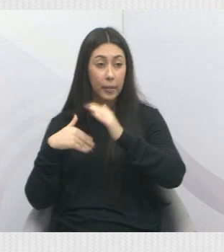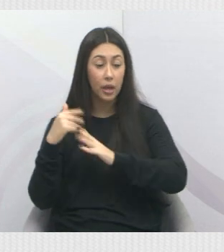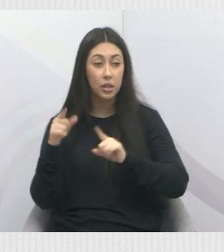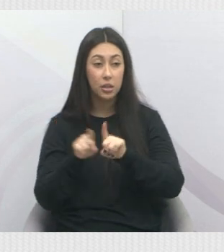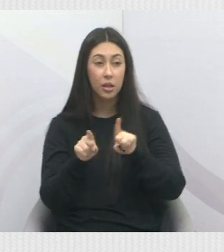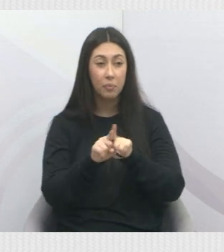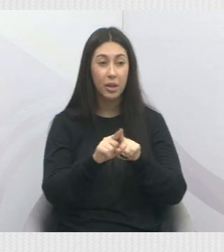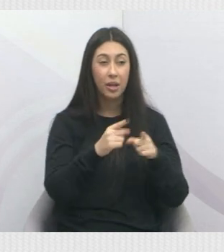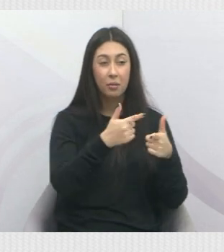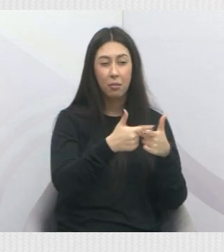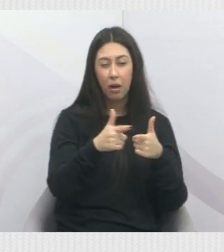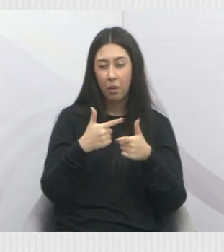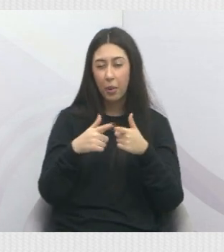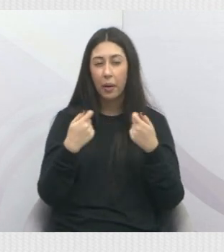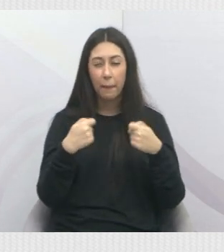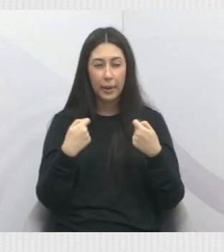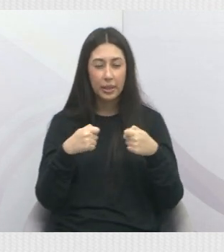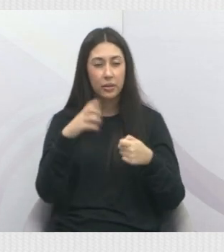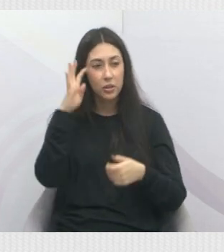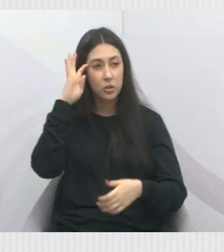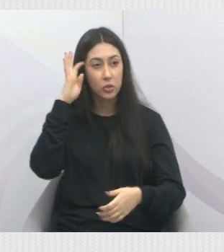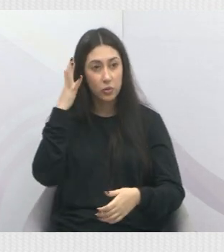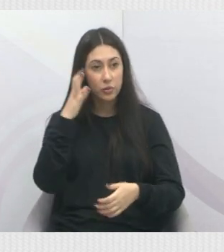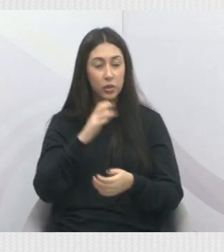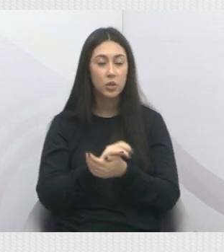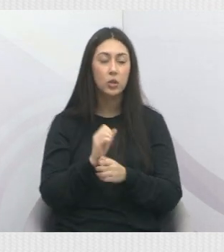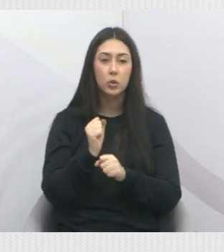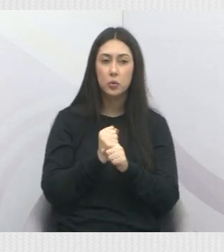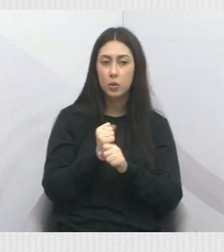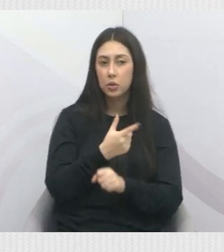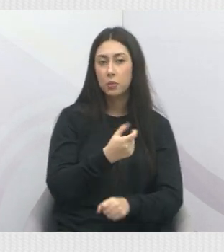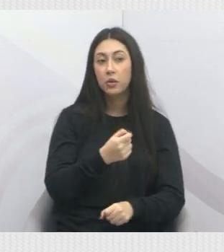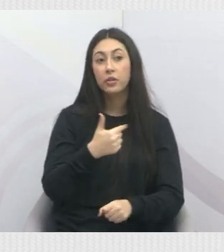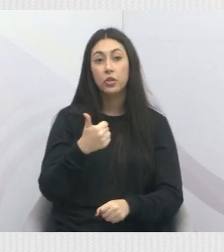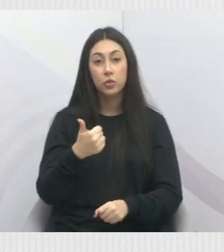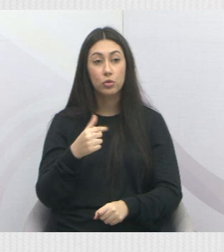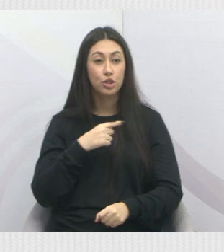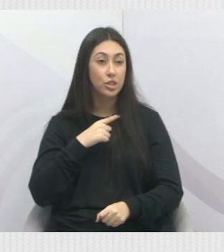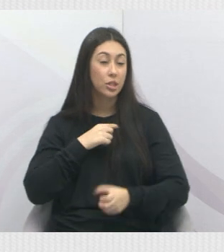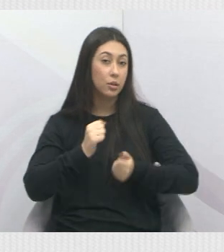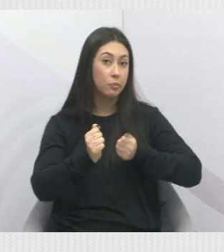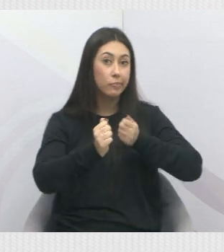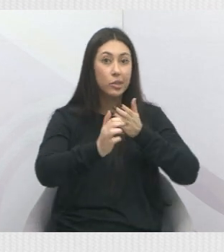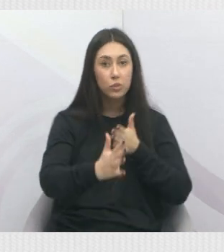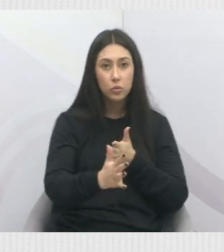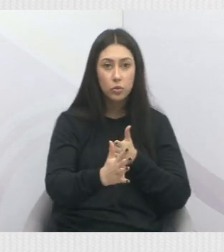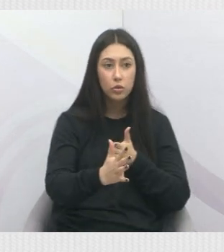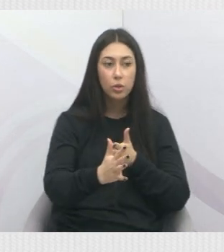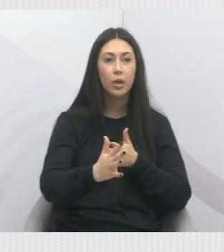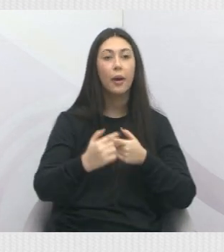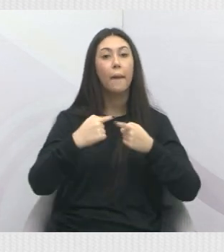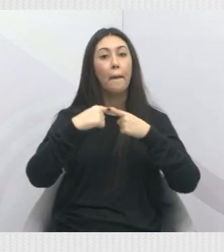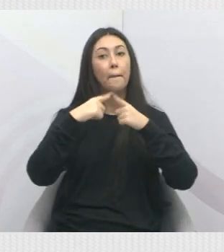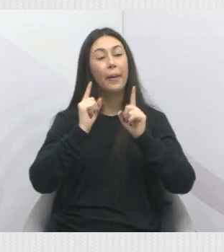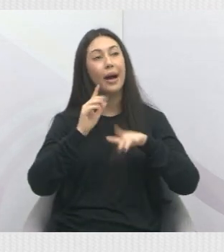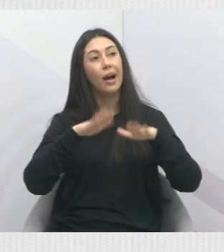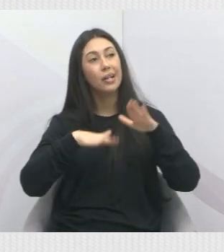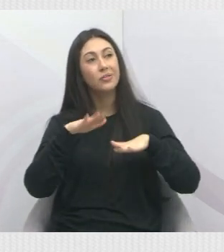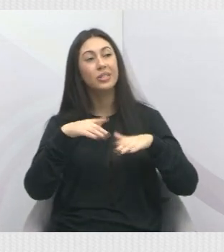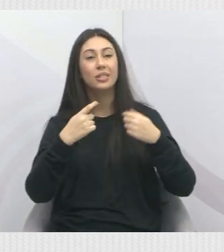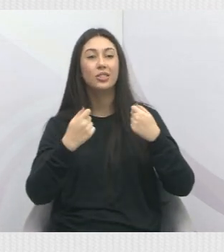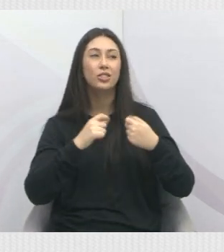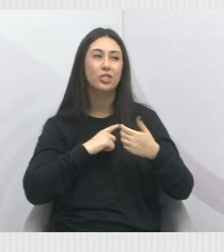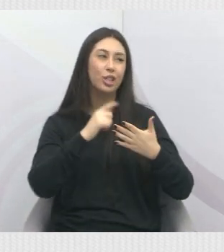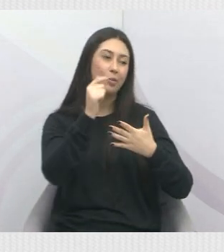demandas. Geralmente, em 2021, contava a ação, e nessa ação tinham, às vezes, algumas